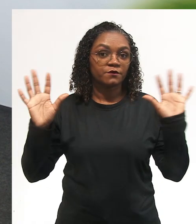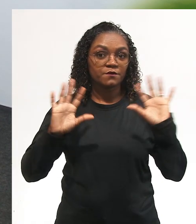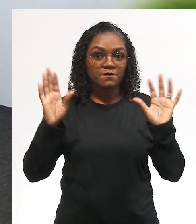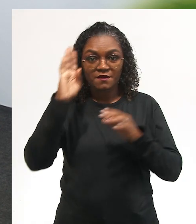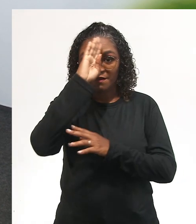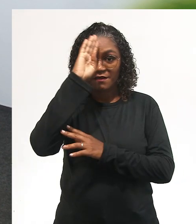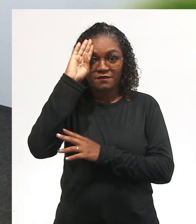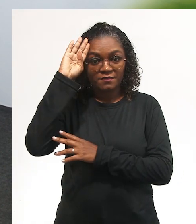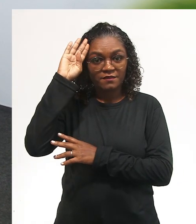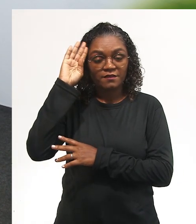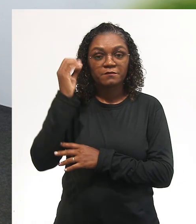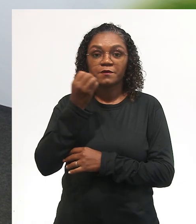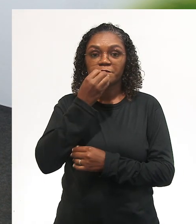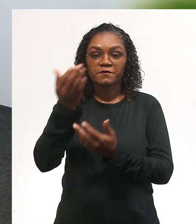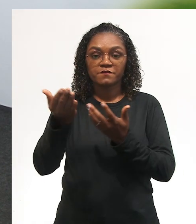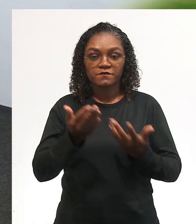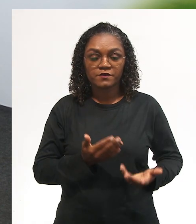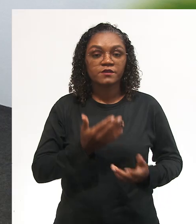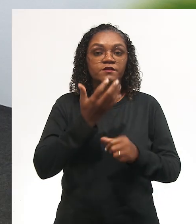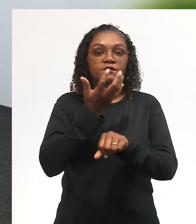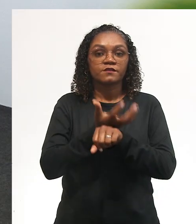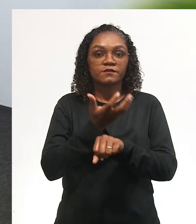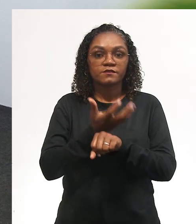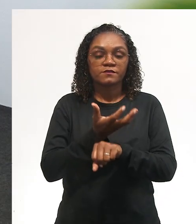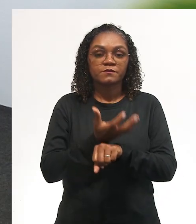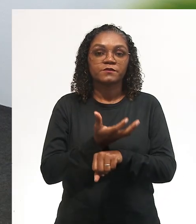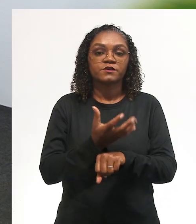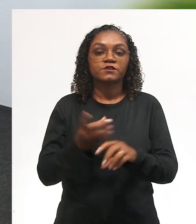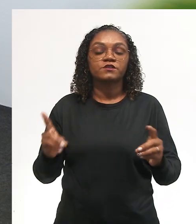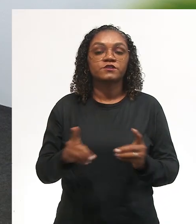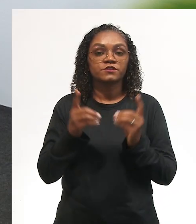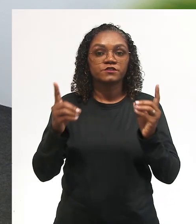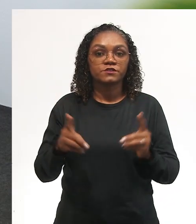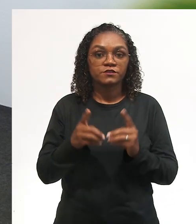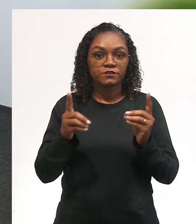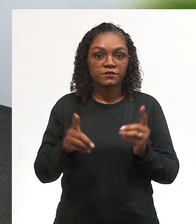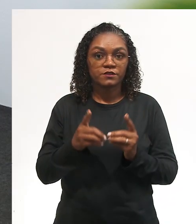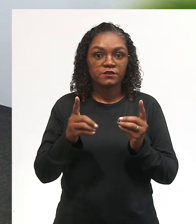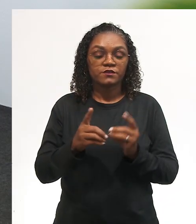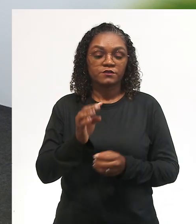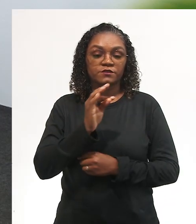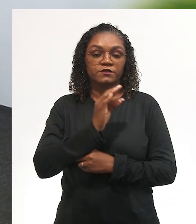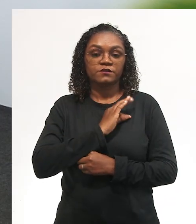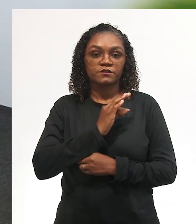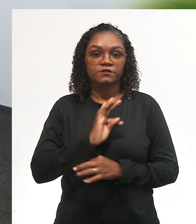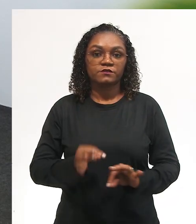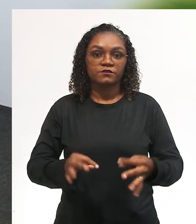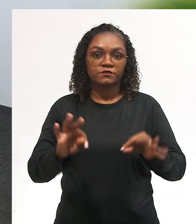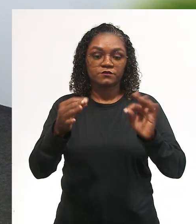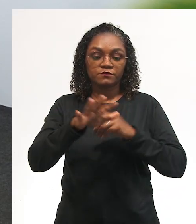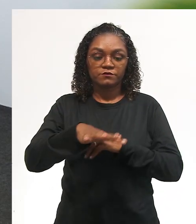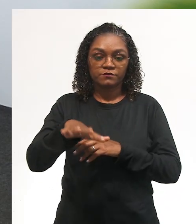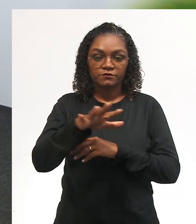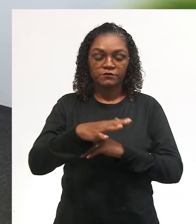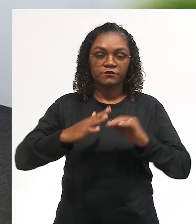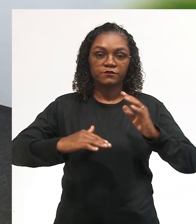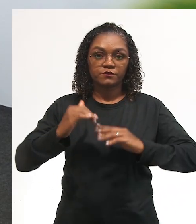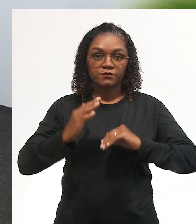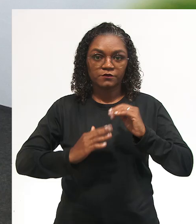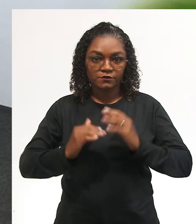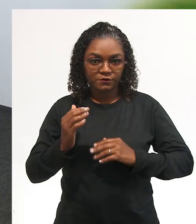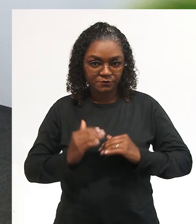Olá, acadêmicos! Sejam bem-vindos à disciplina de Didática na Educação Profissional e Tecnológica do curso